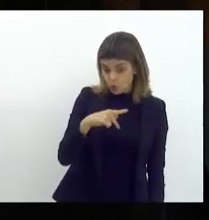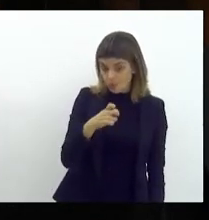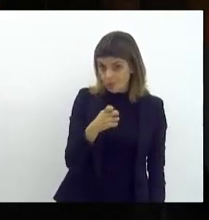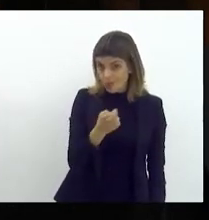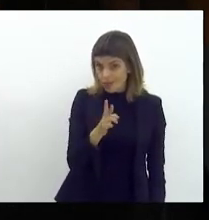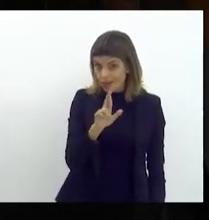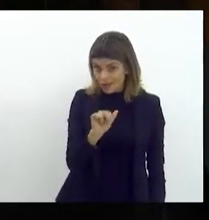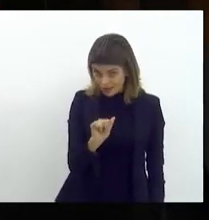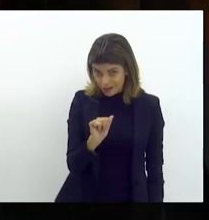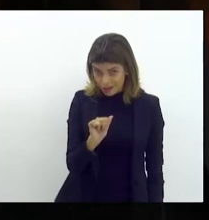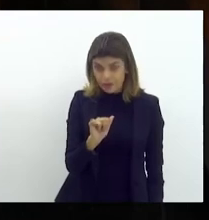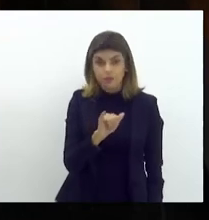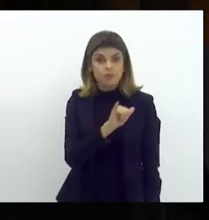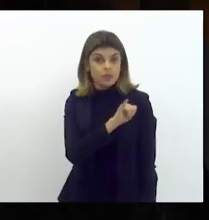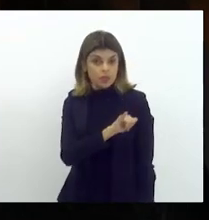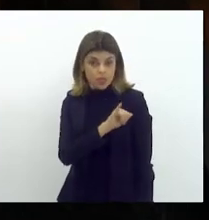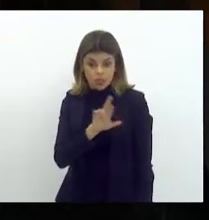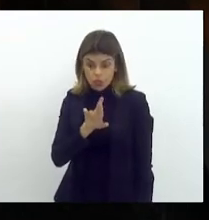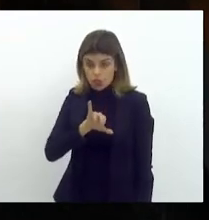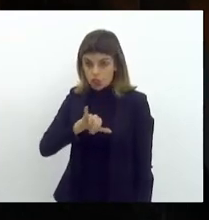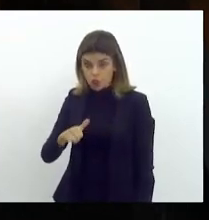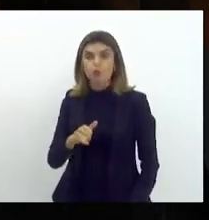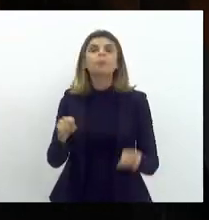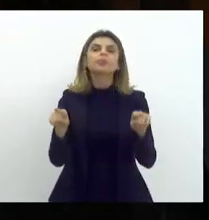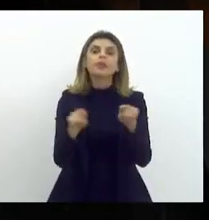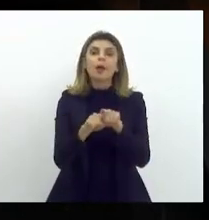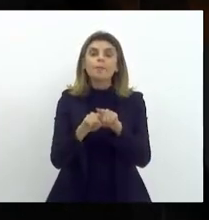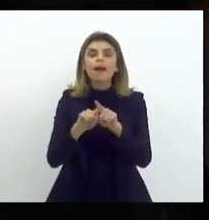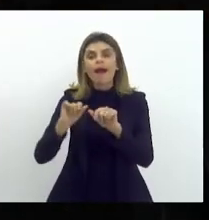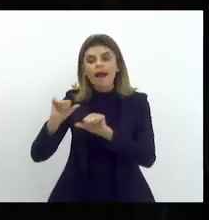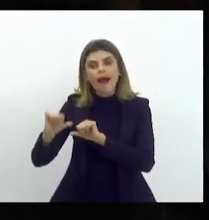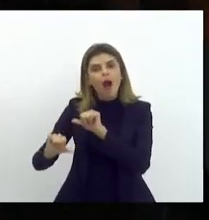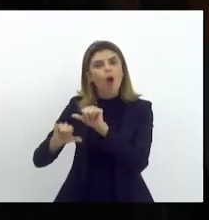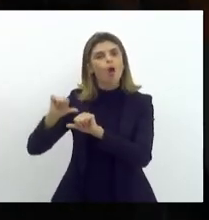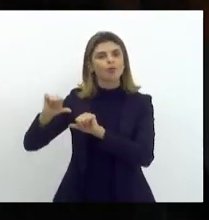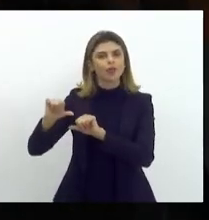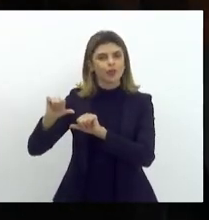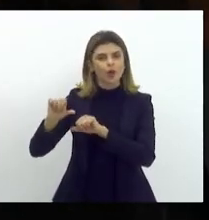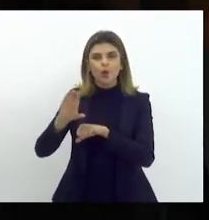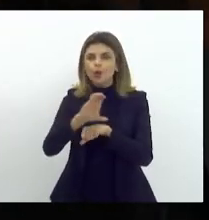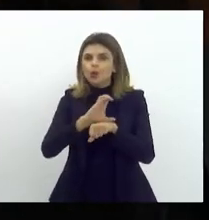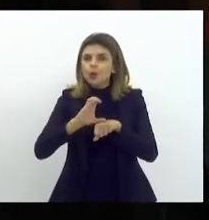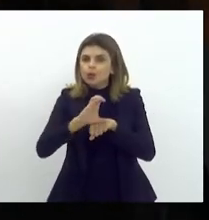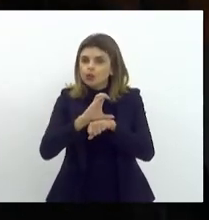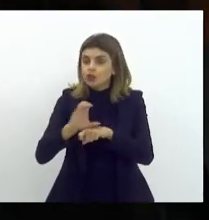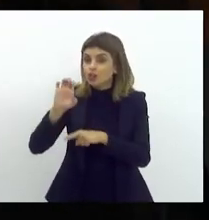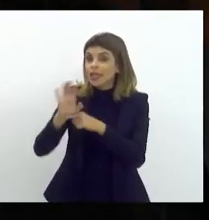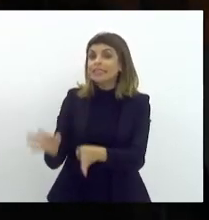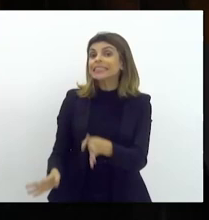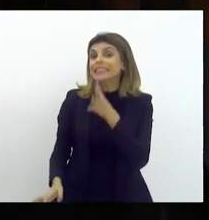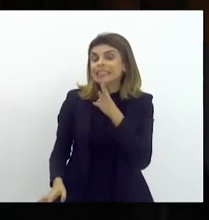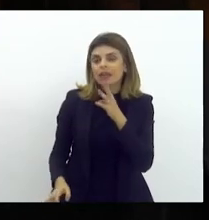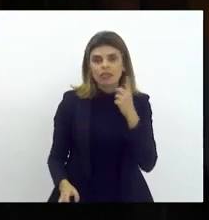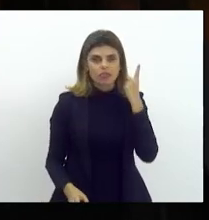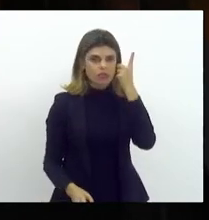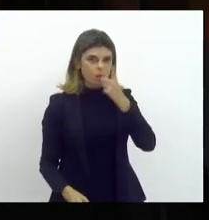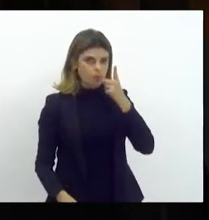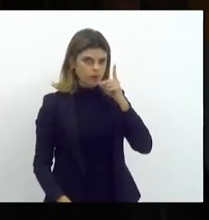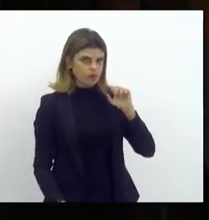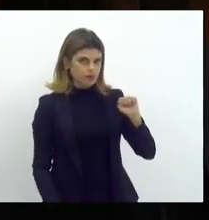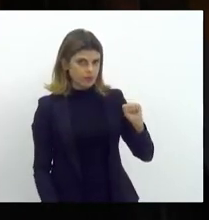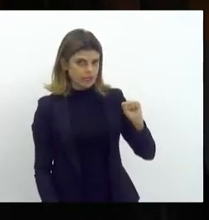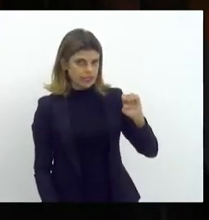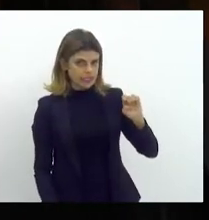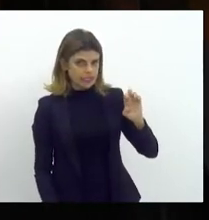também foi alterada a constituição estadual do deputado Serginho no sentido